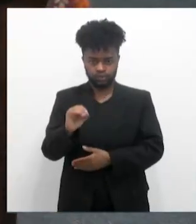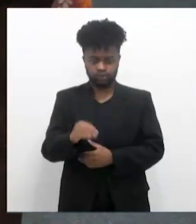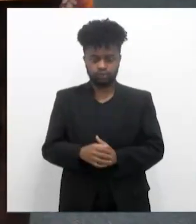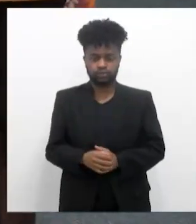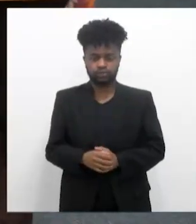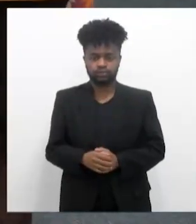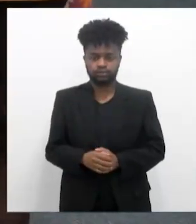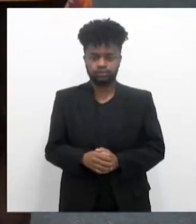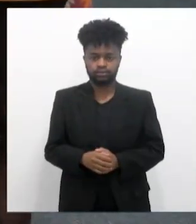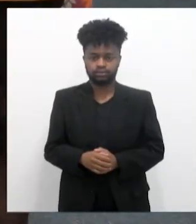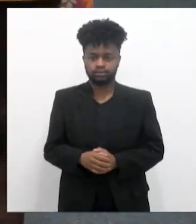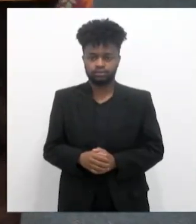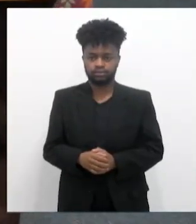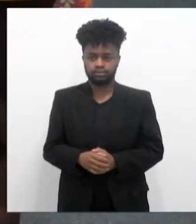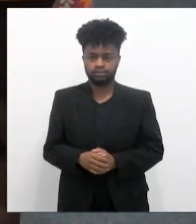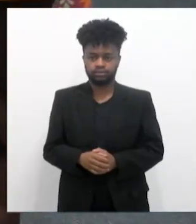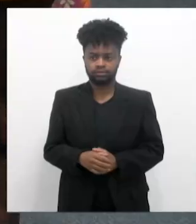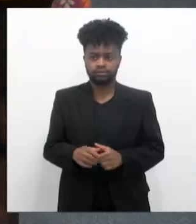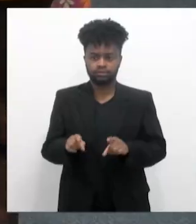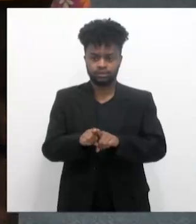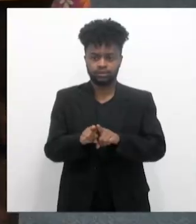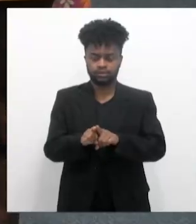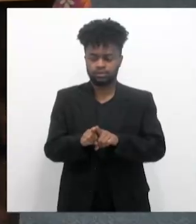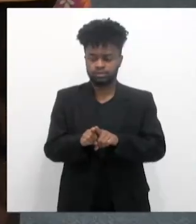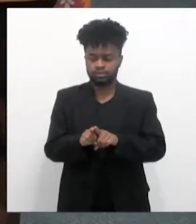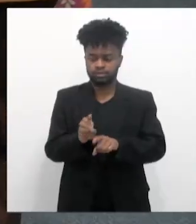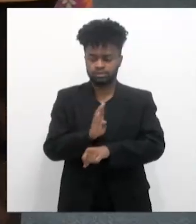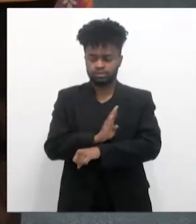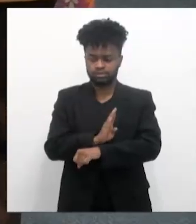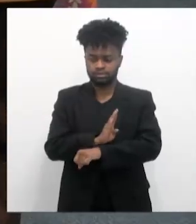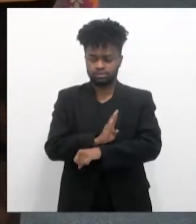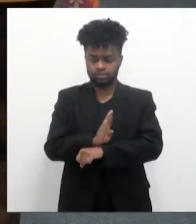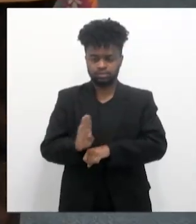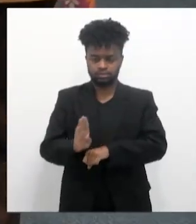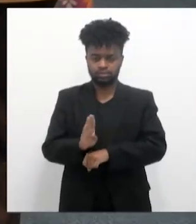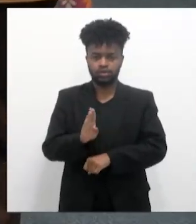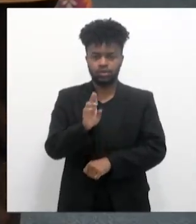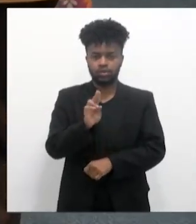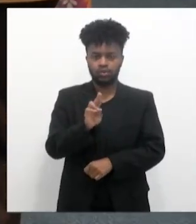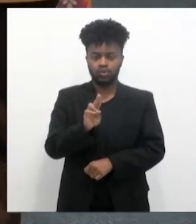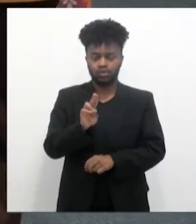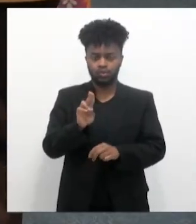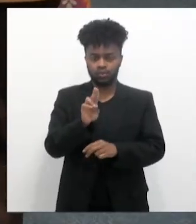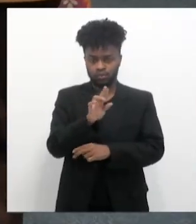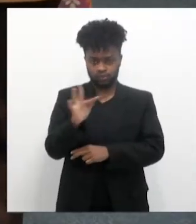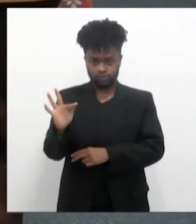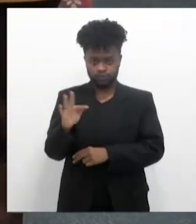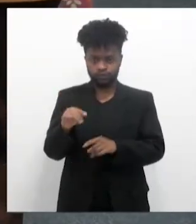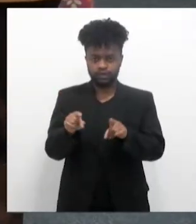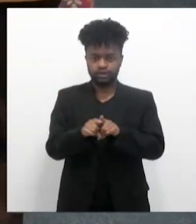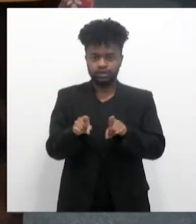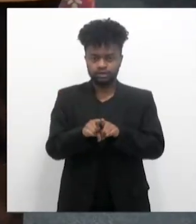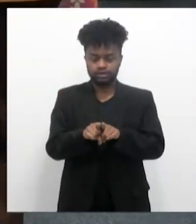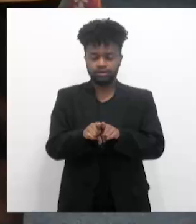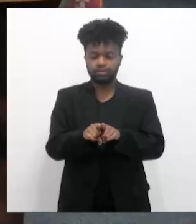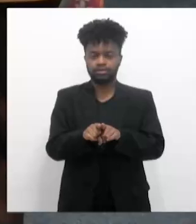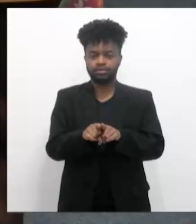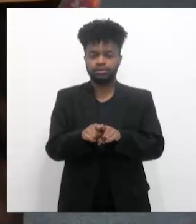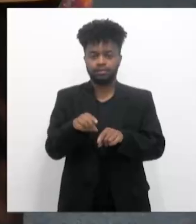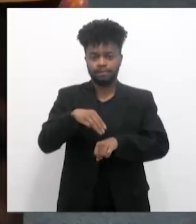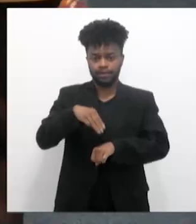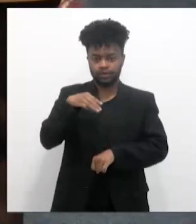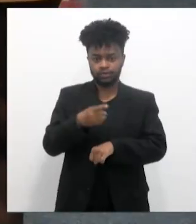Janeiro, é bacharela pela Universidade Federal do Rio de Janeiro, mestra e doutora, mas